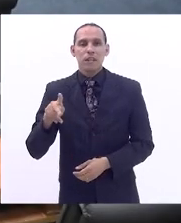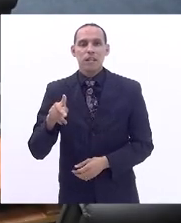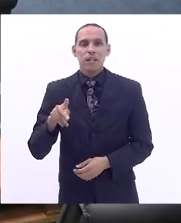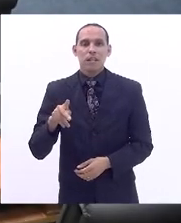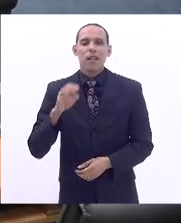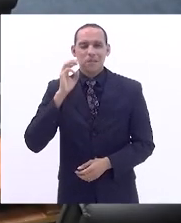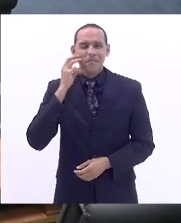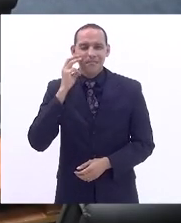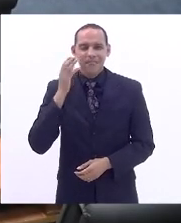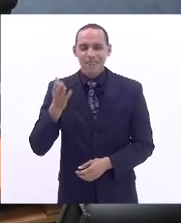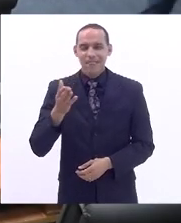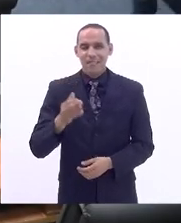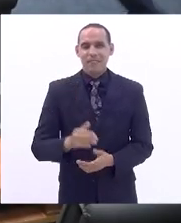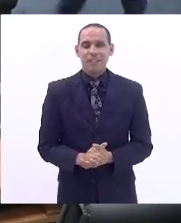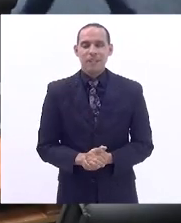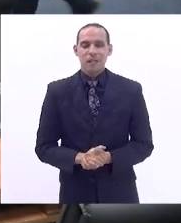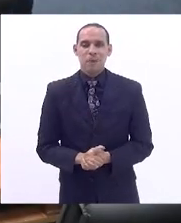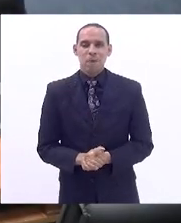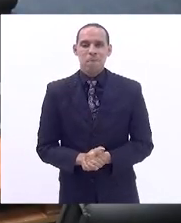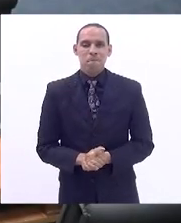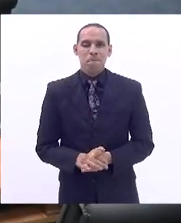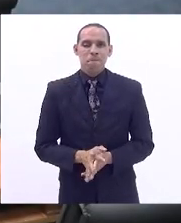waldeck Carneiro